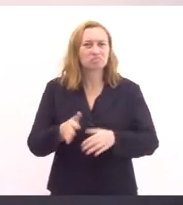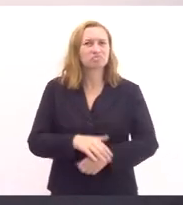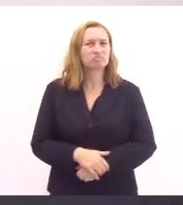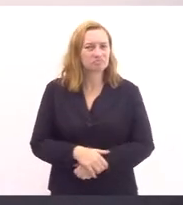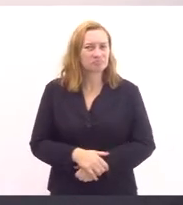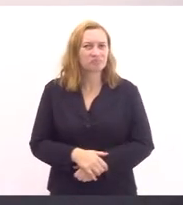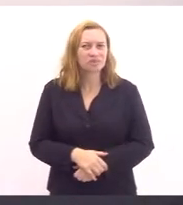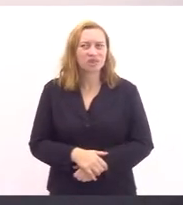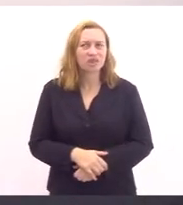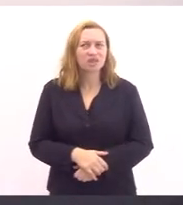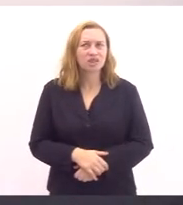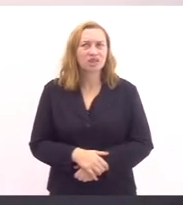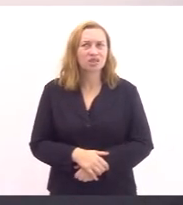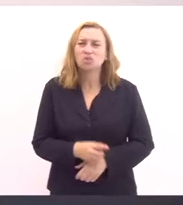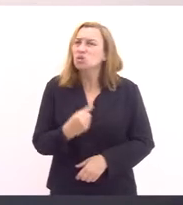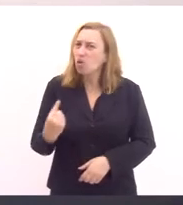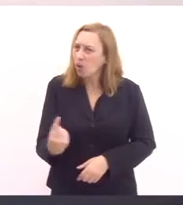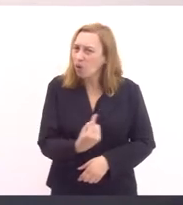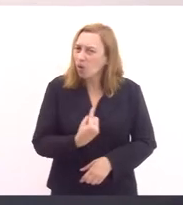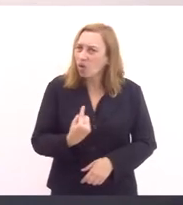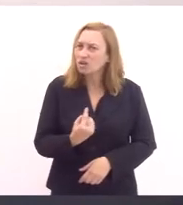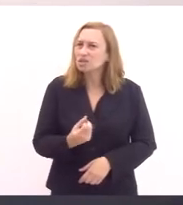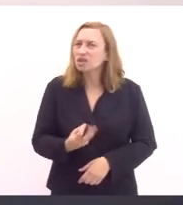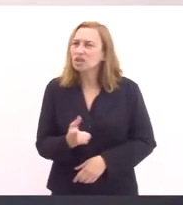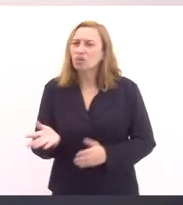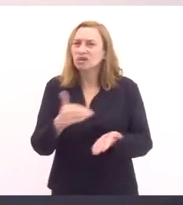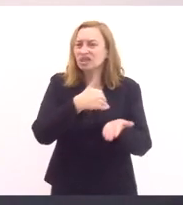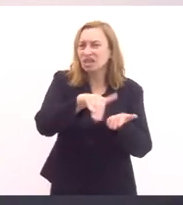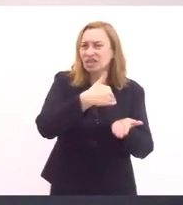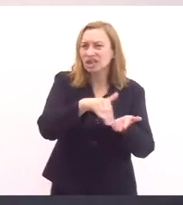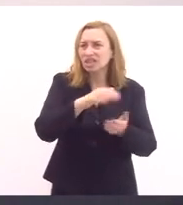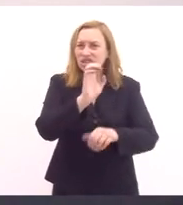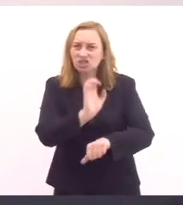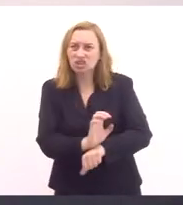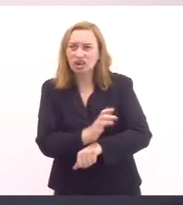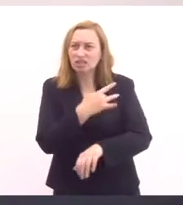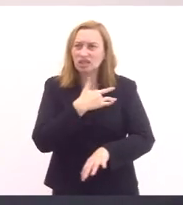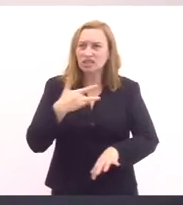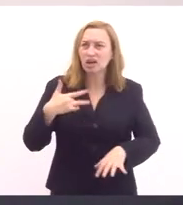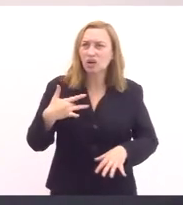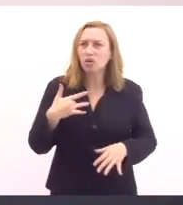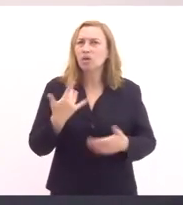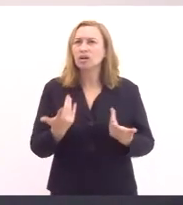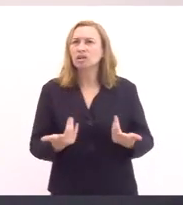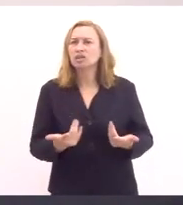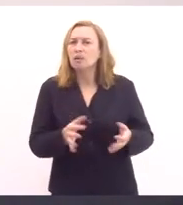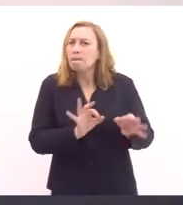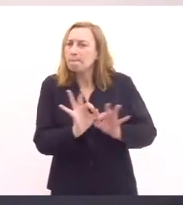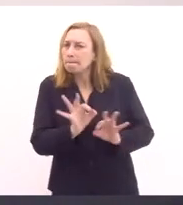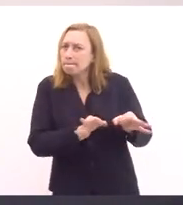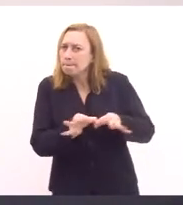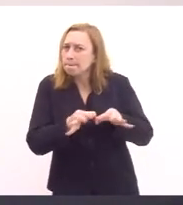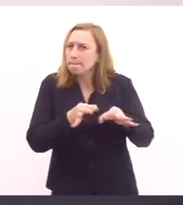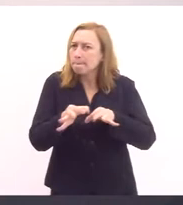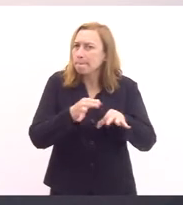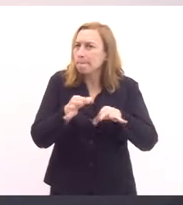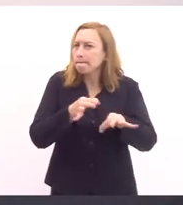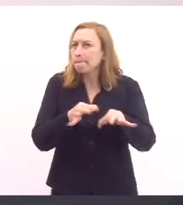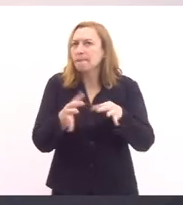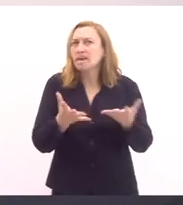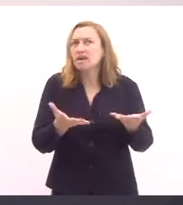como nós enquanto a Secretaria de Estado da Saúde mantendo o planejando né